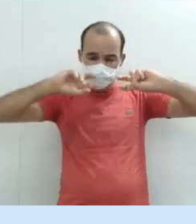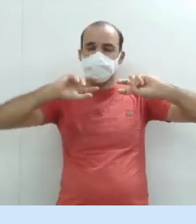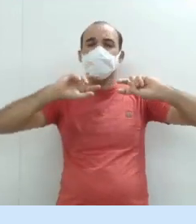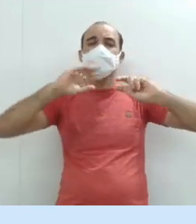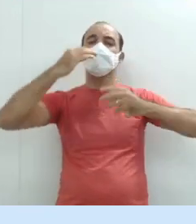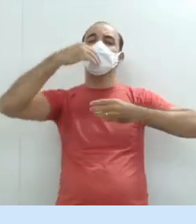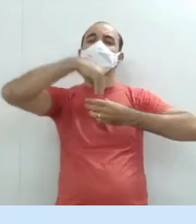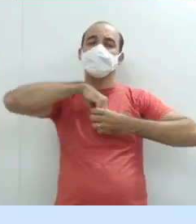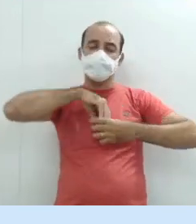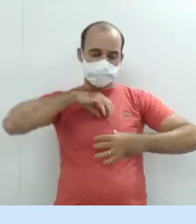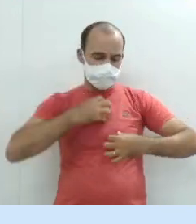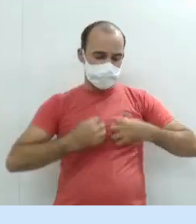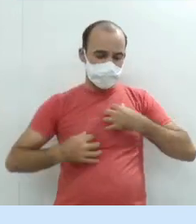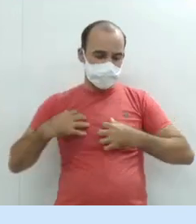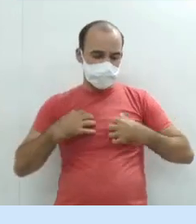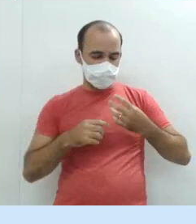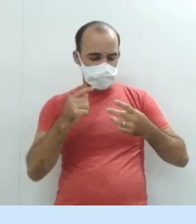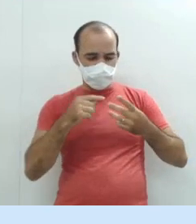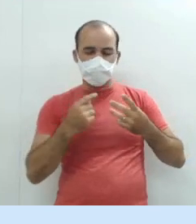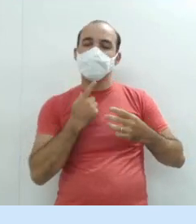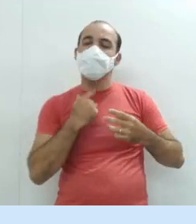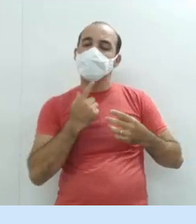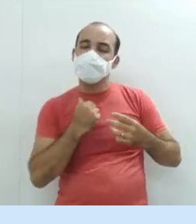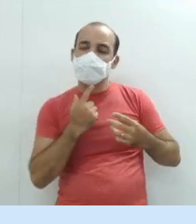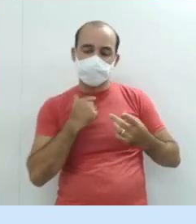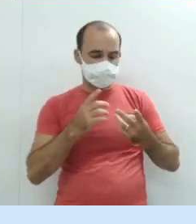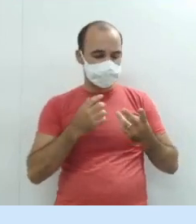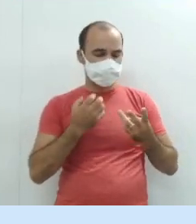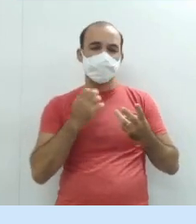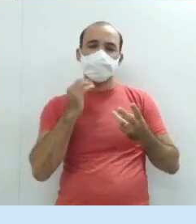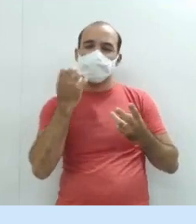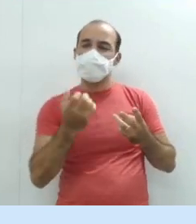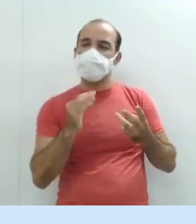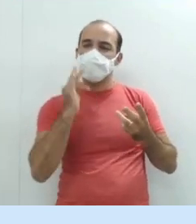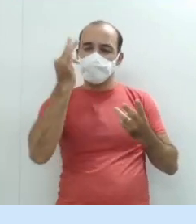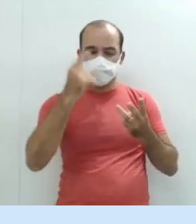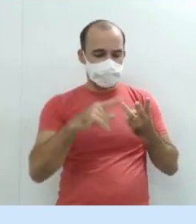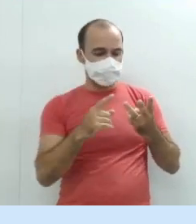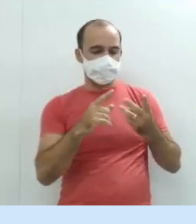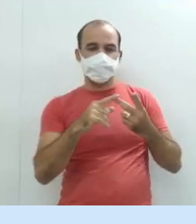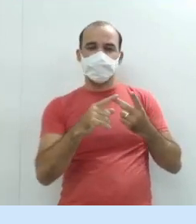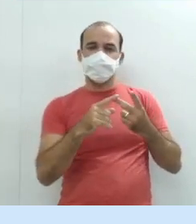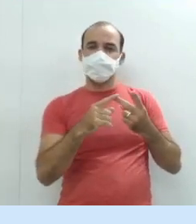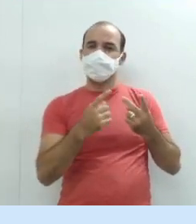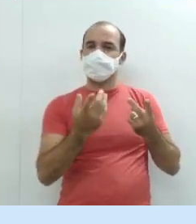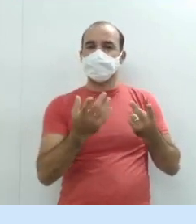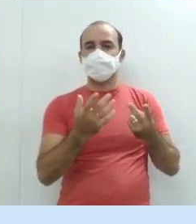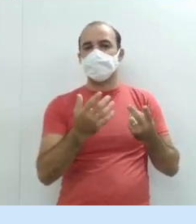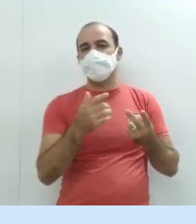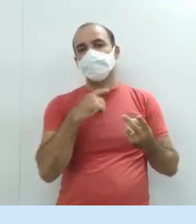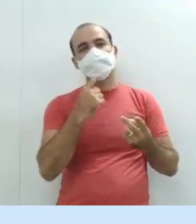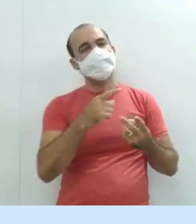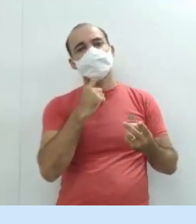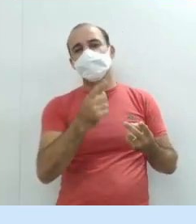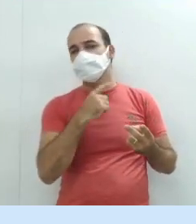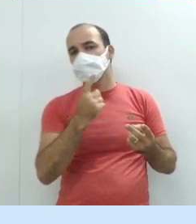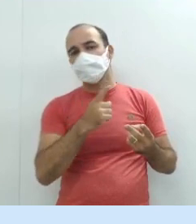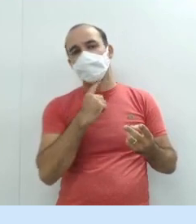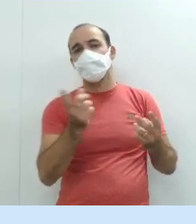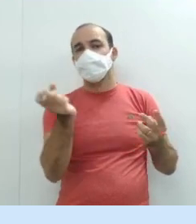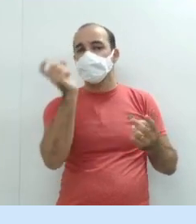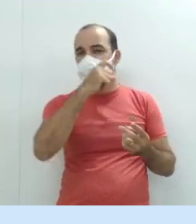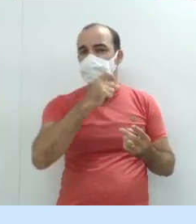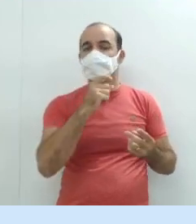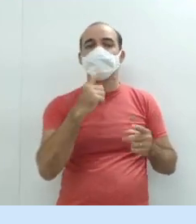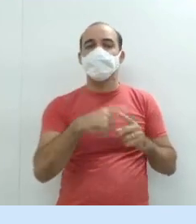reais sentimentos, seus reais desejos, suas reais vontades, você não vai desenvolver uma relação